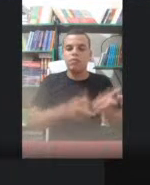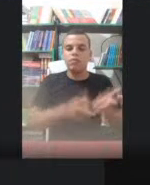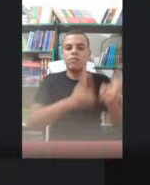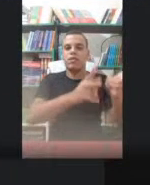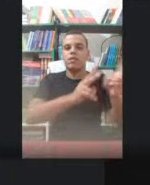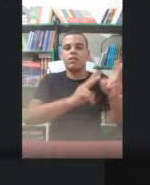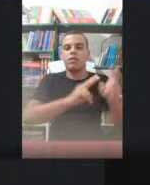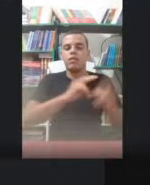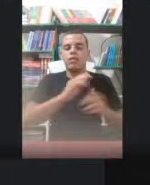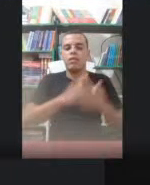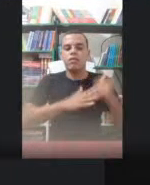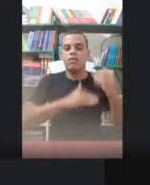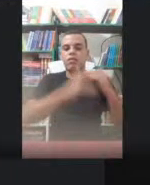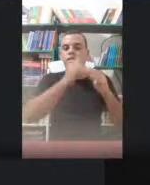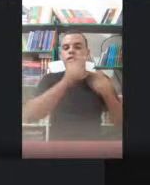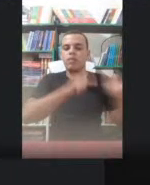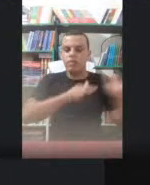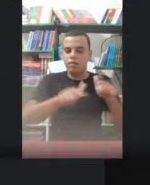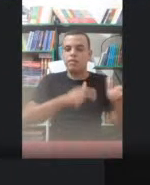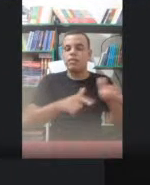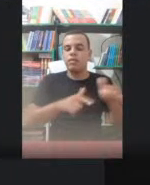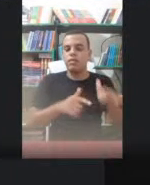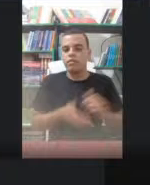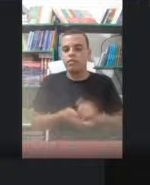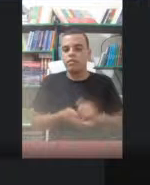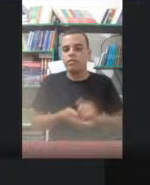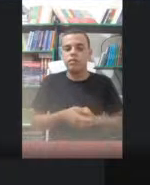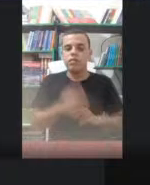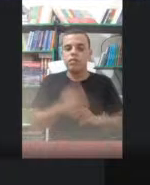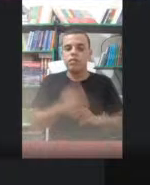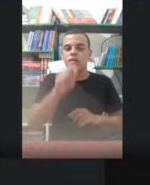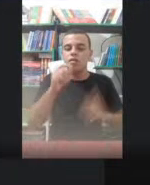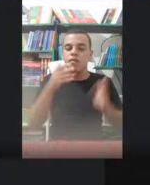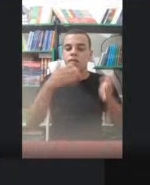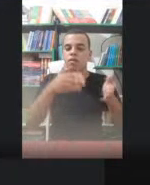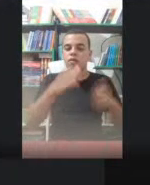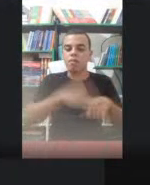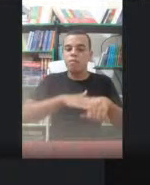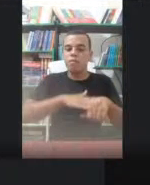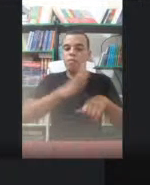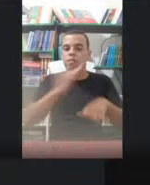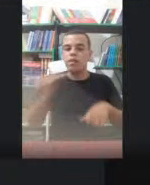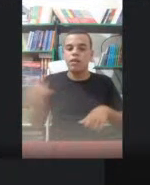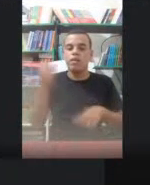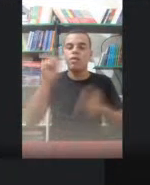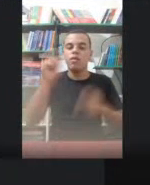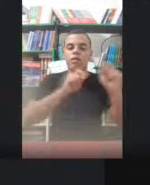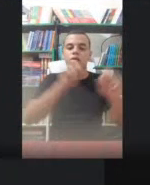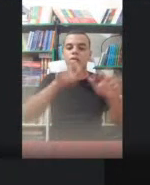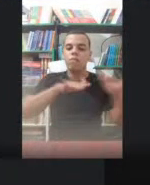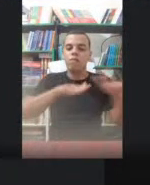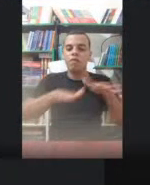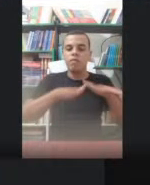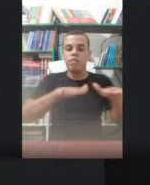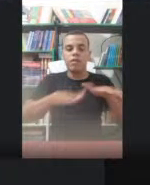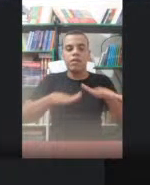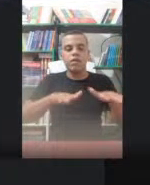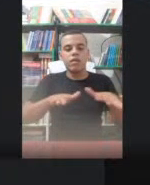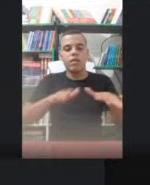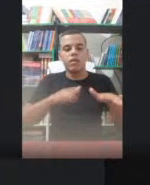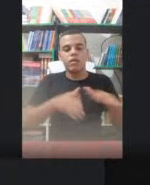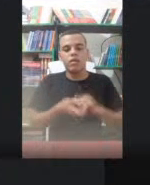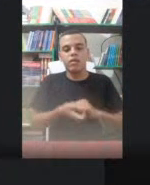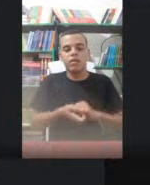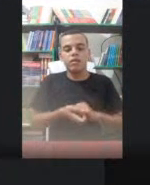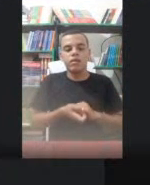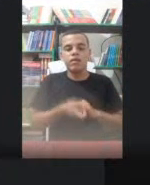processo de trabalho. E o intuito maior é movimentar mesmo, né? Sensibilizar esses